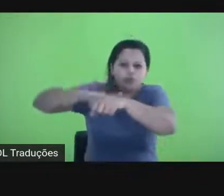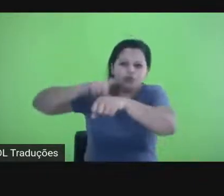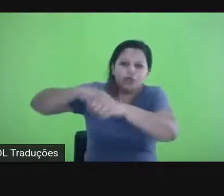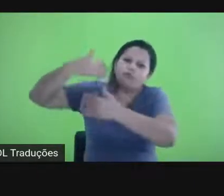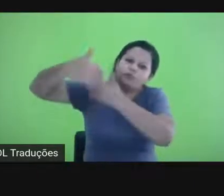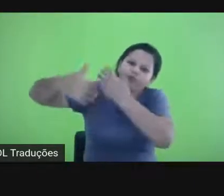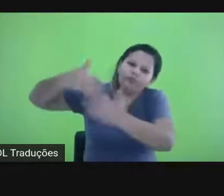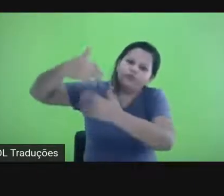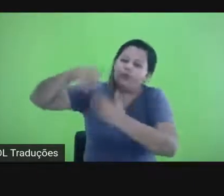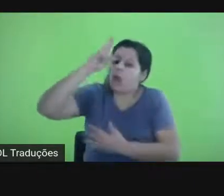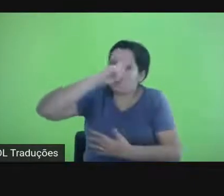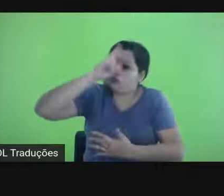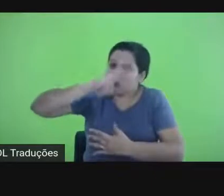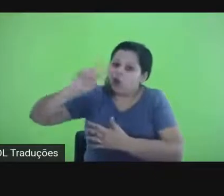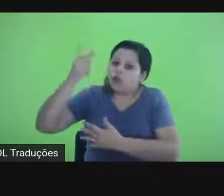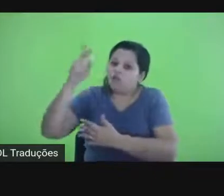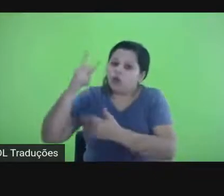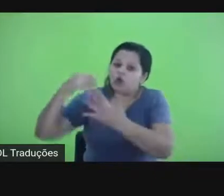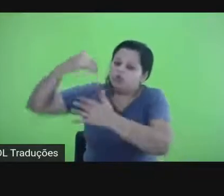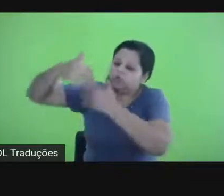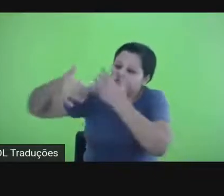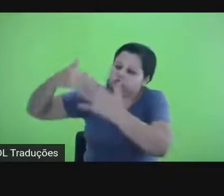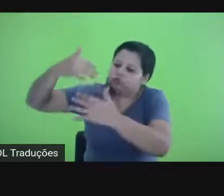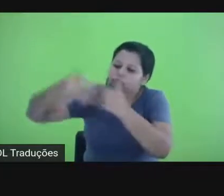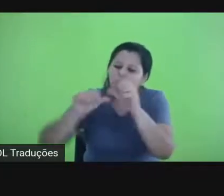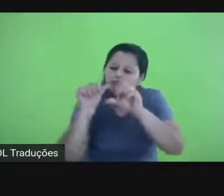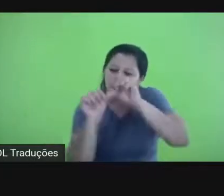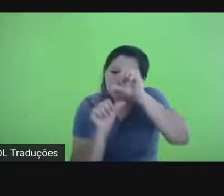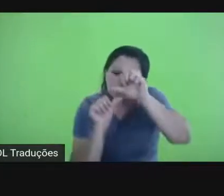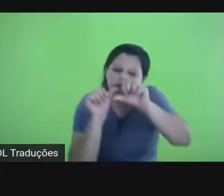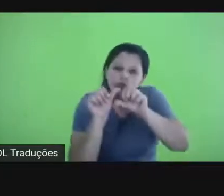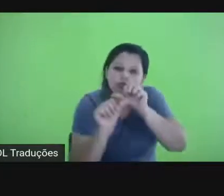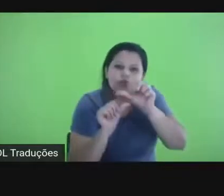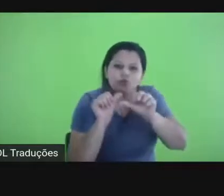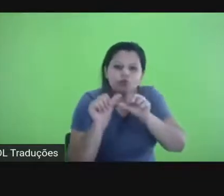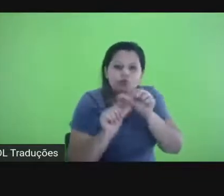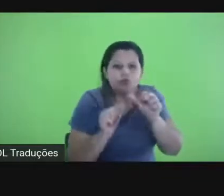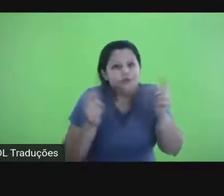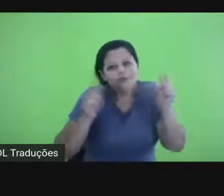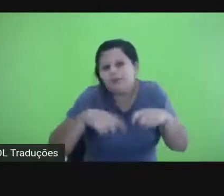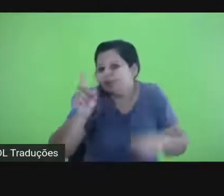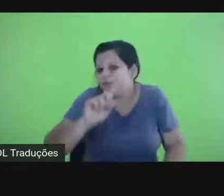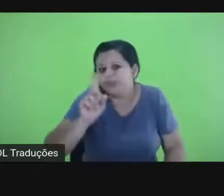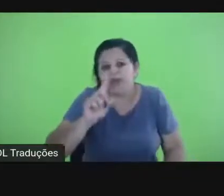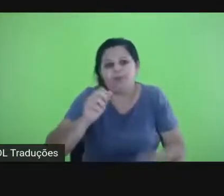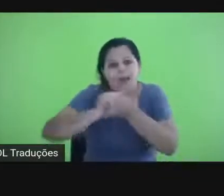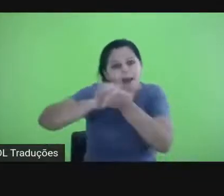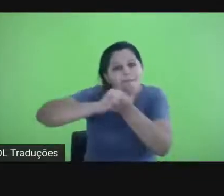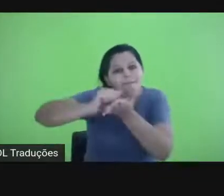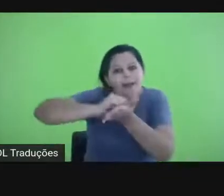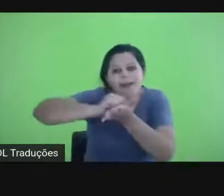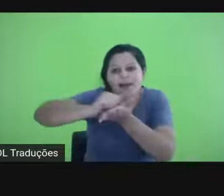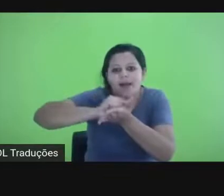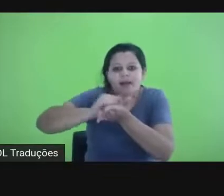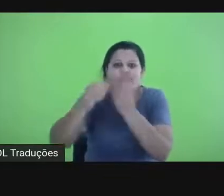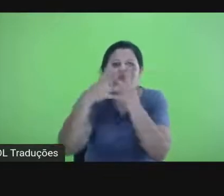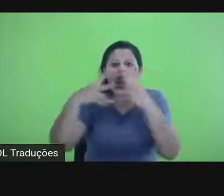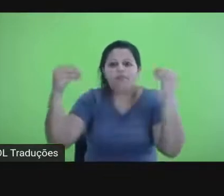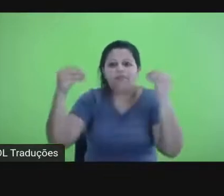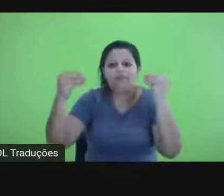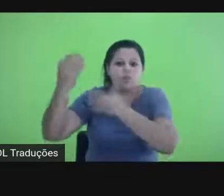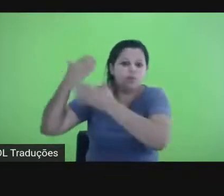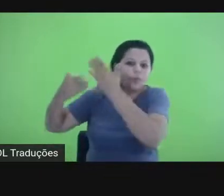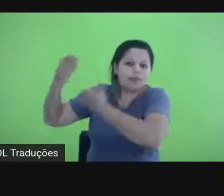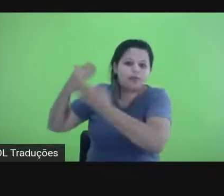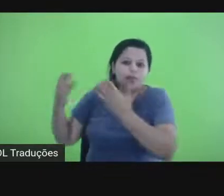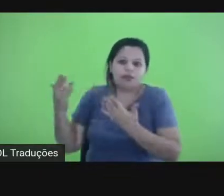a história foi acontecendo, e a história é continuidade. Não dá para a gente apagar o passado. Né? Ontem eu estava vendo uma entrevista do Saramago, onde ele